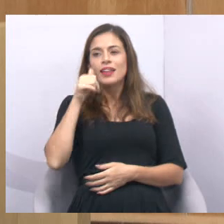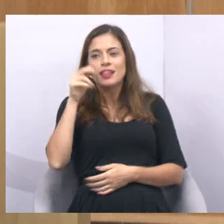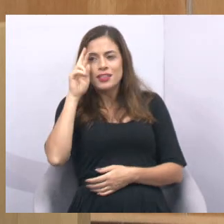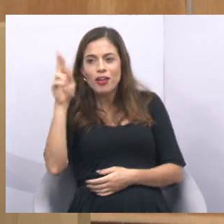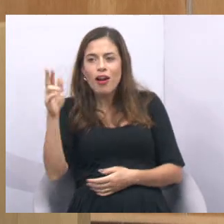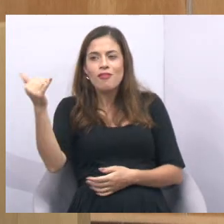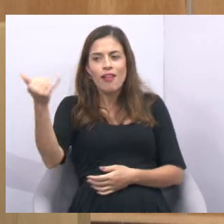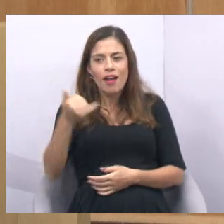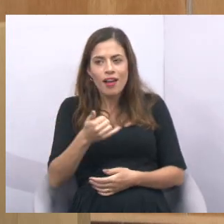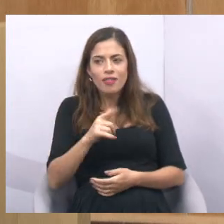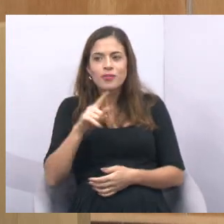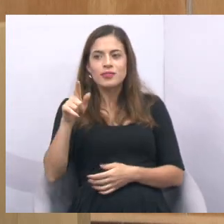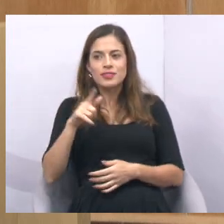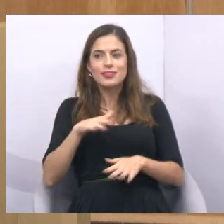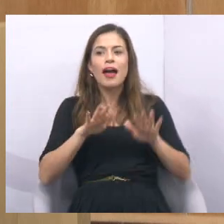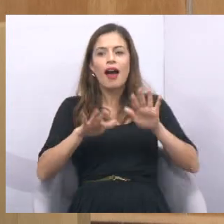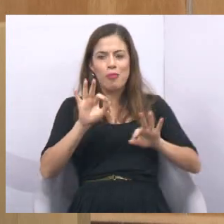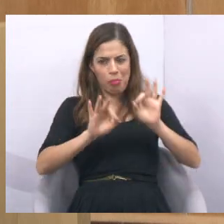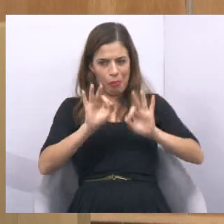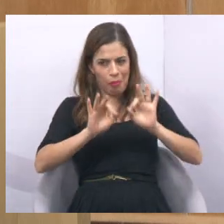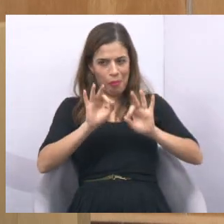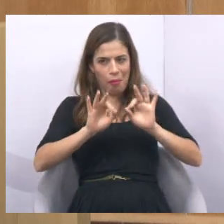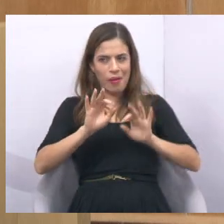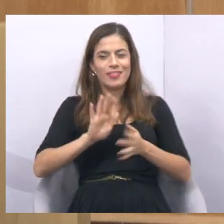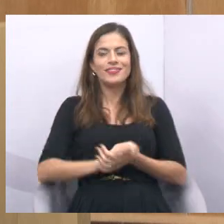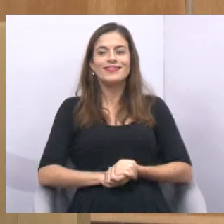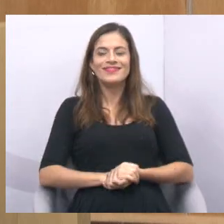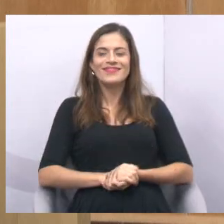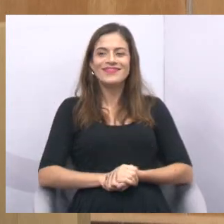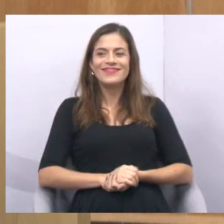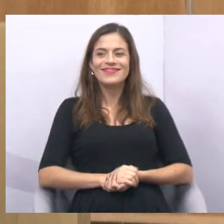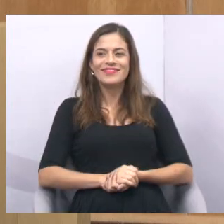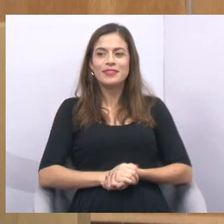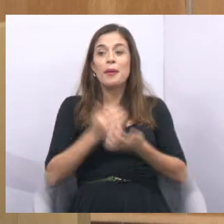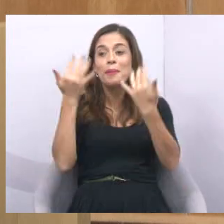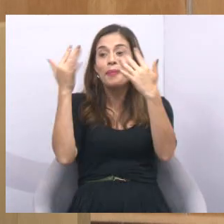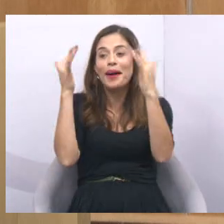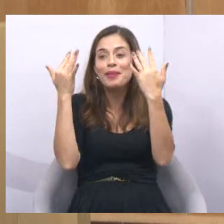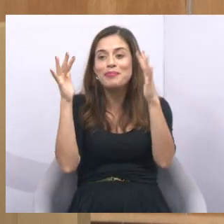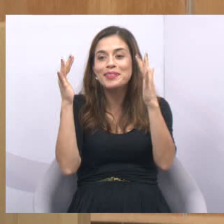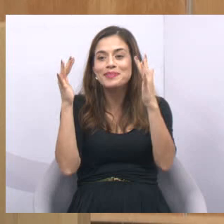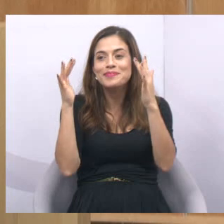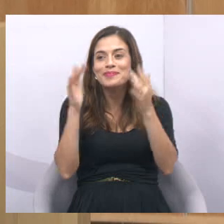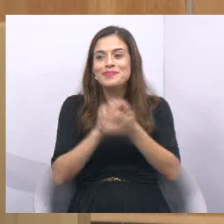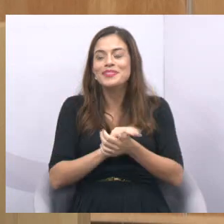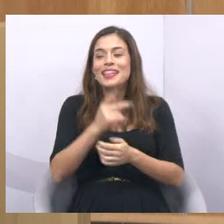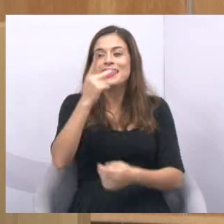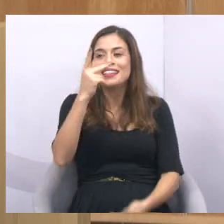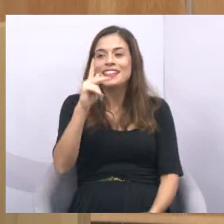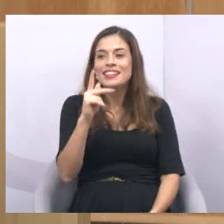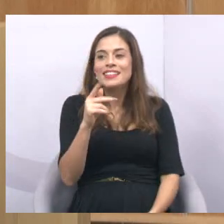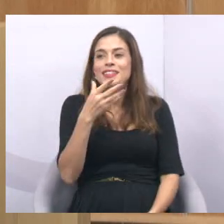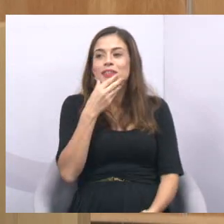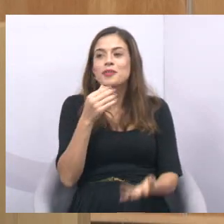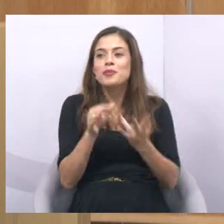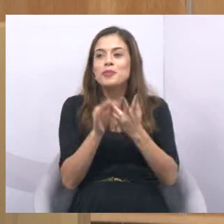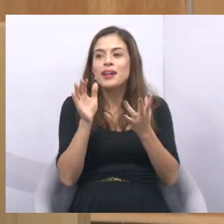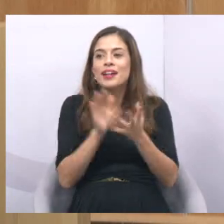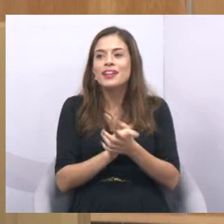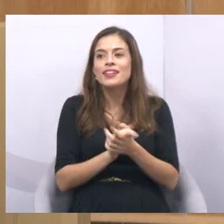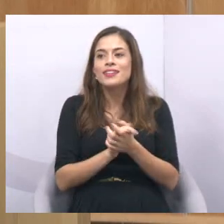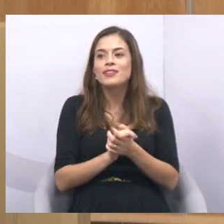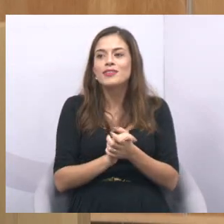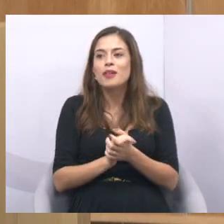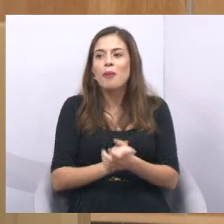coisas lá quando ele chegava, né? Parabéns. Seu marido é